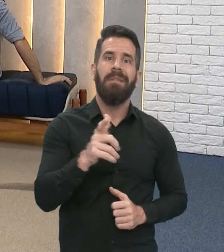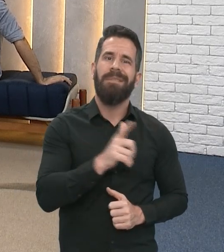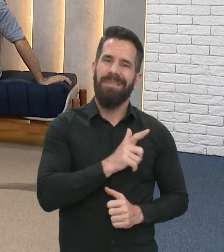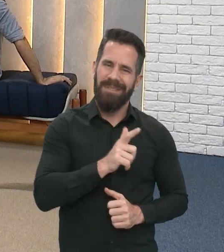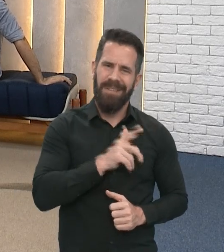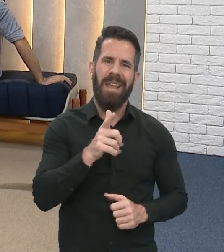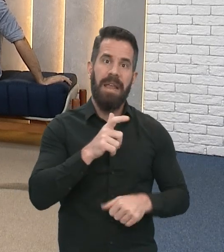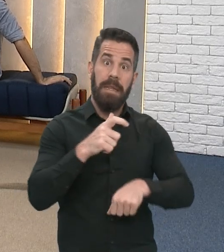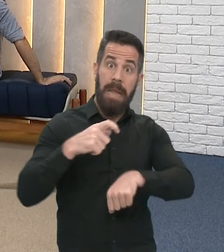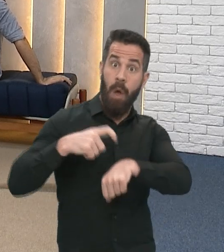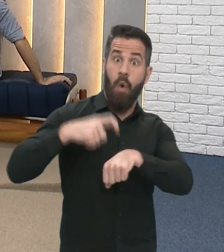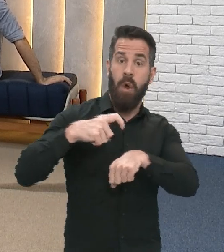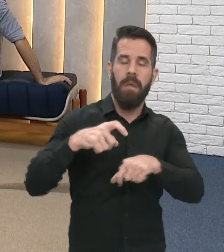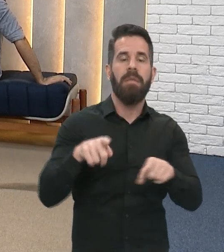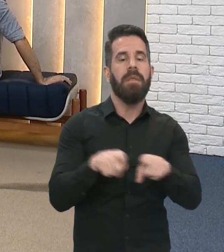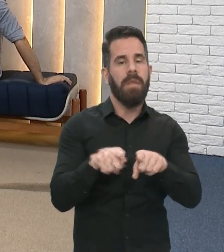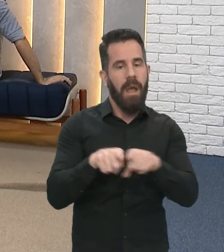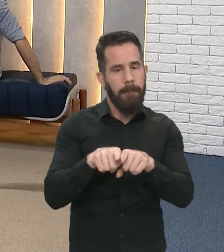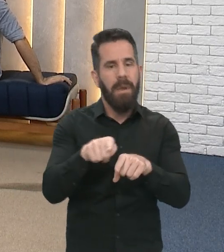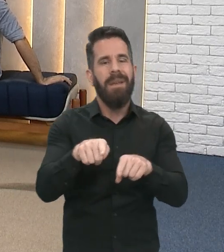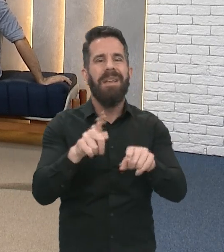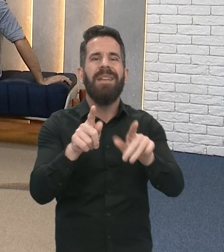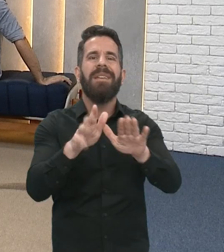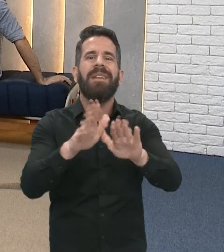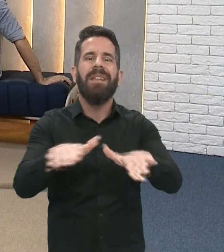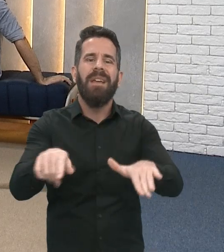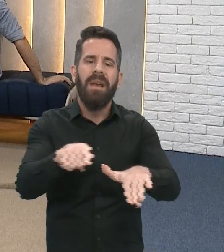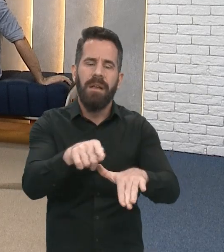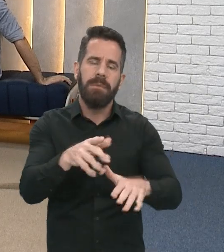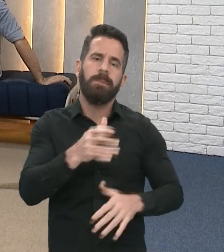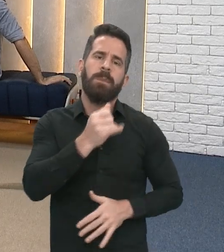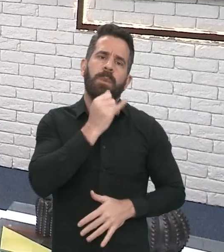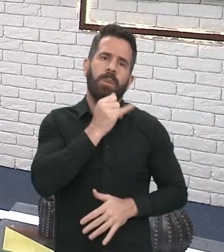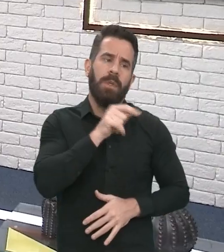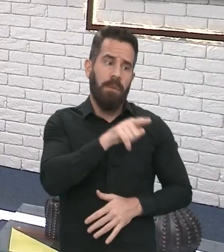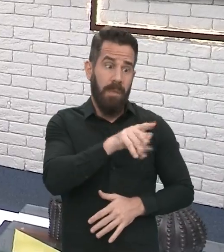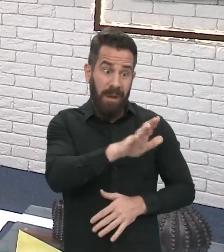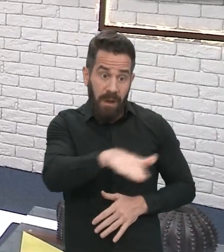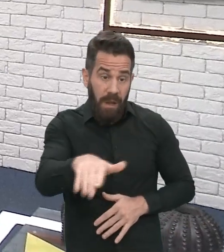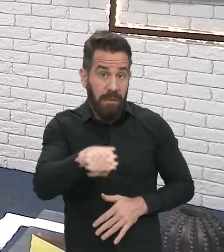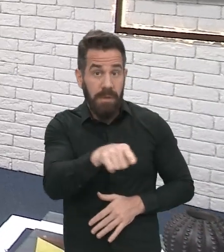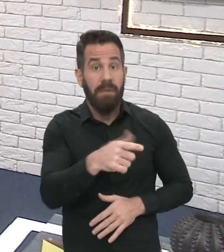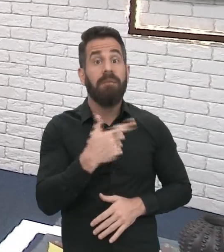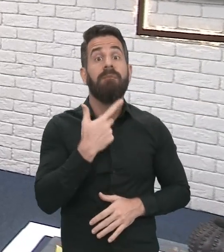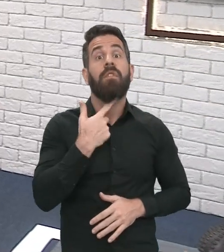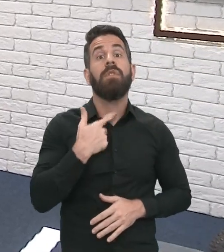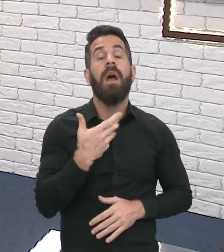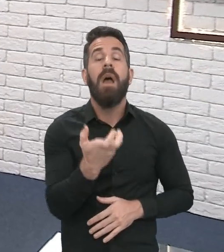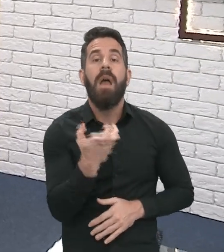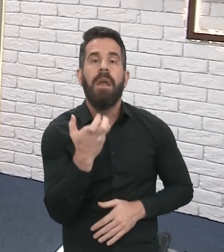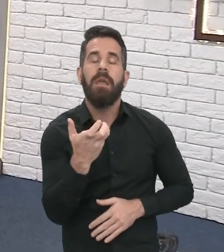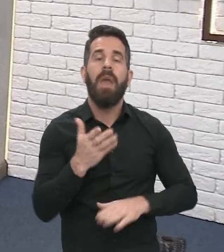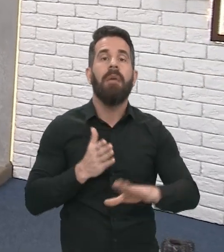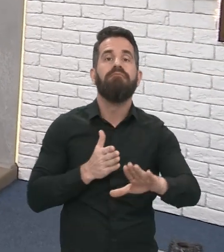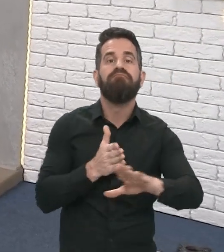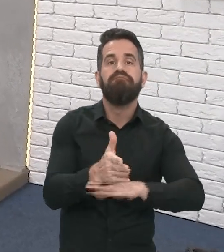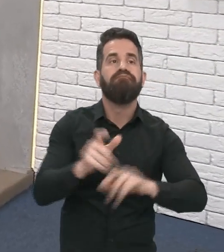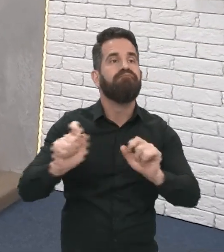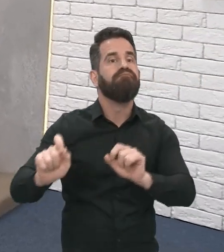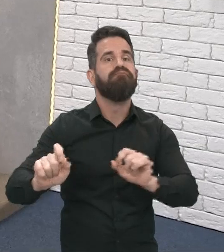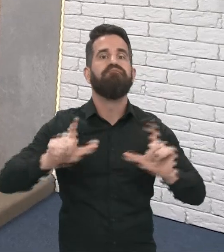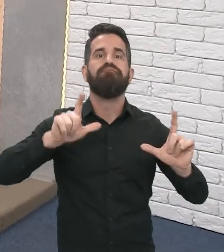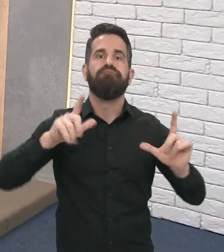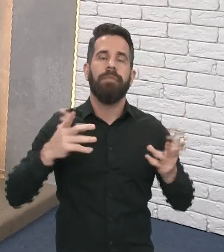essa criança, quando ela tem acesso a plataformas que ela decide como vai ser o uso, ela